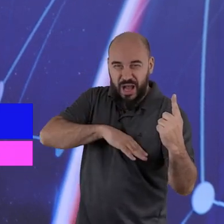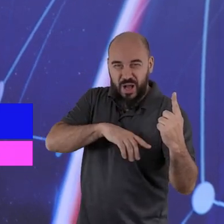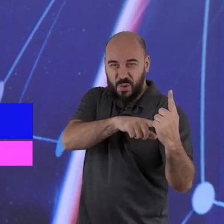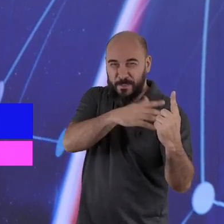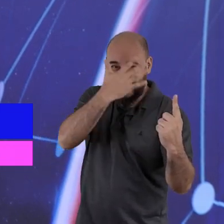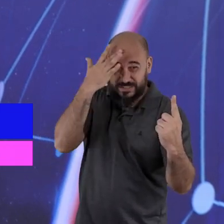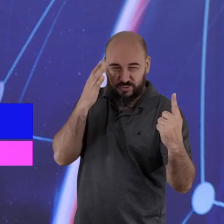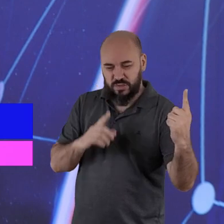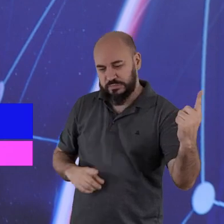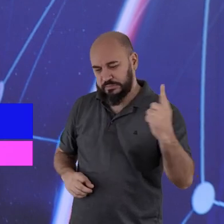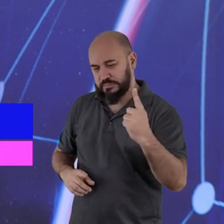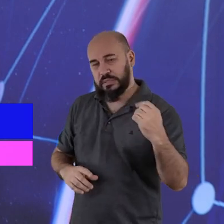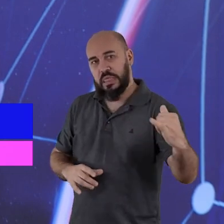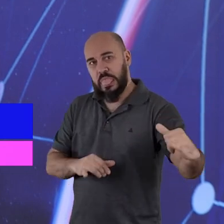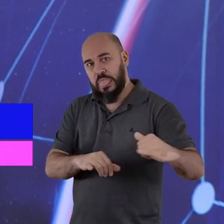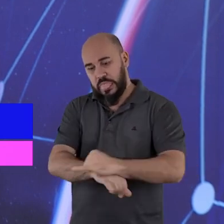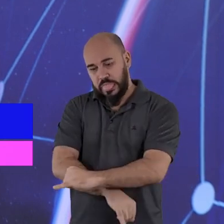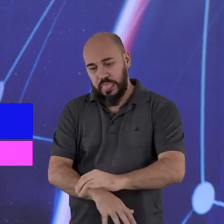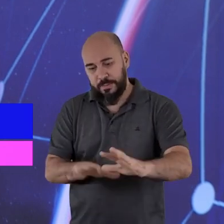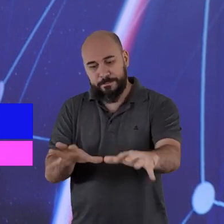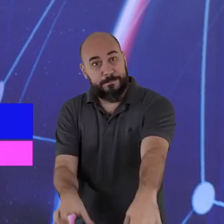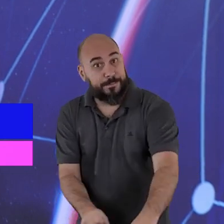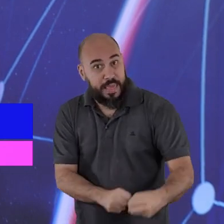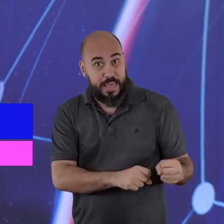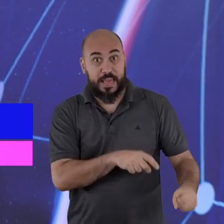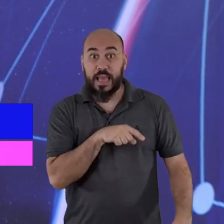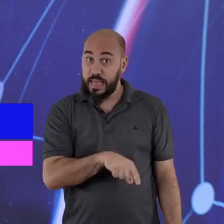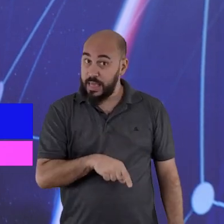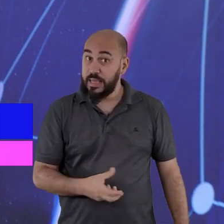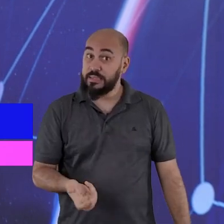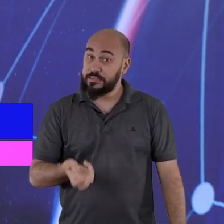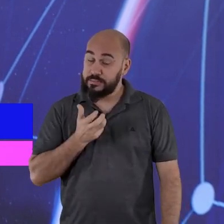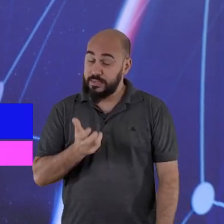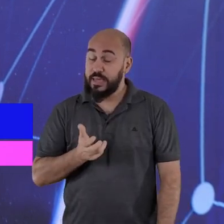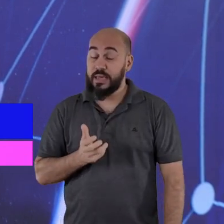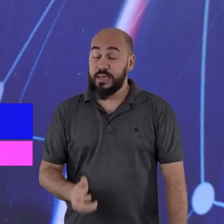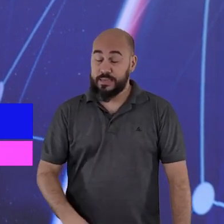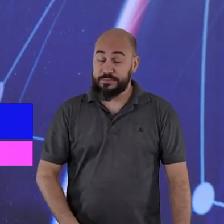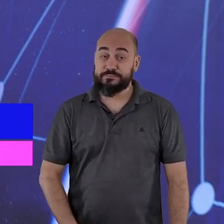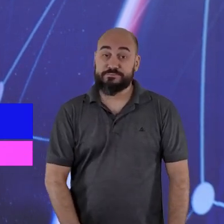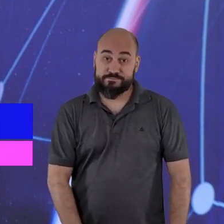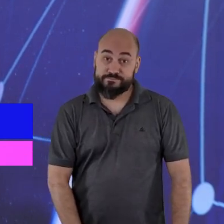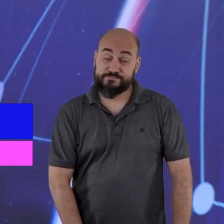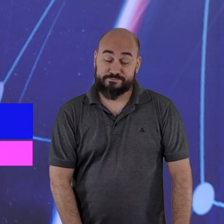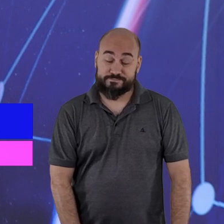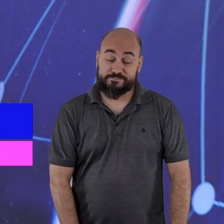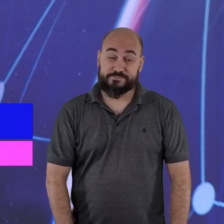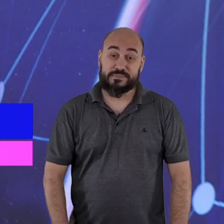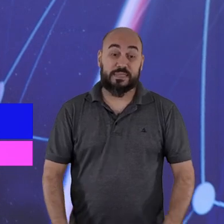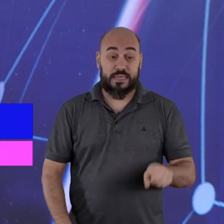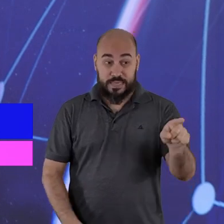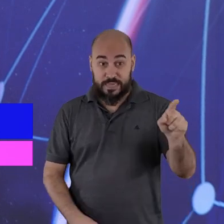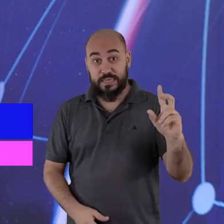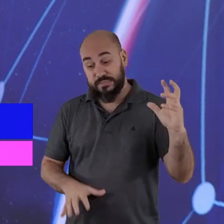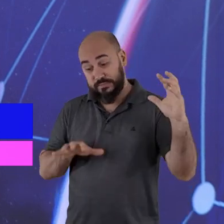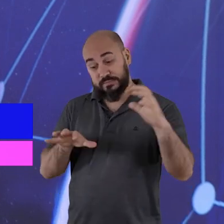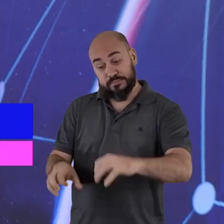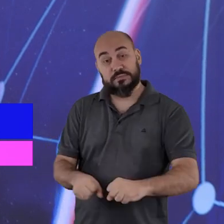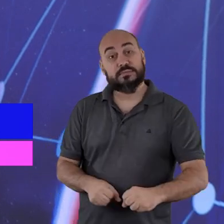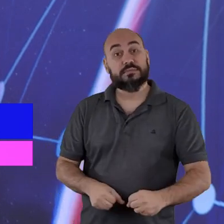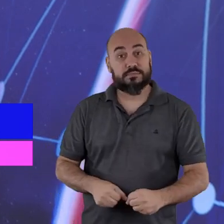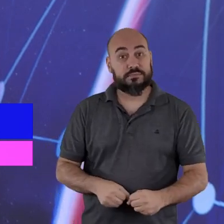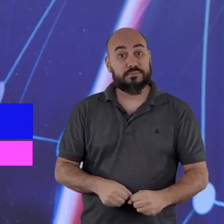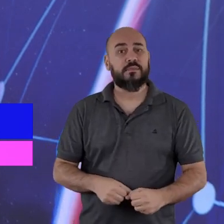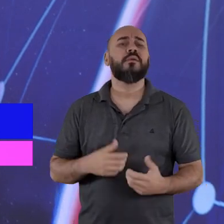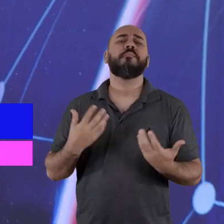vorazes. Existem aqueles que tentam contra o rebanho do Senhor. Para quê? Para